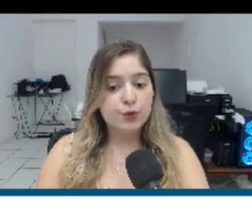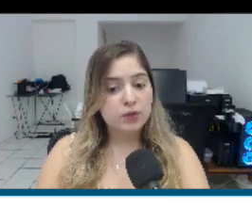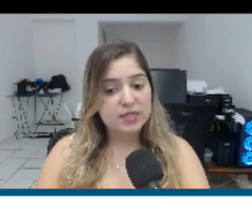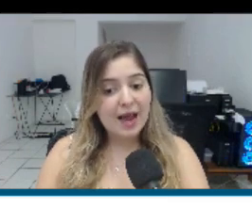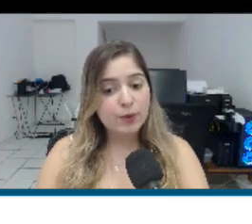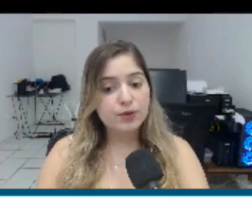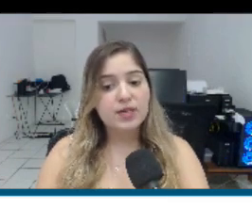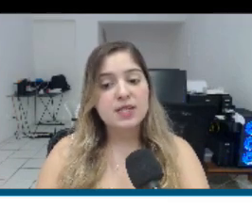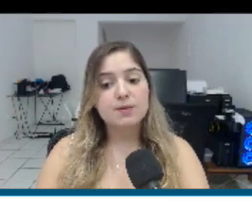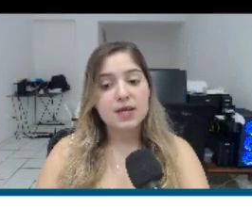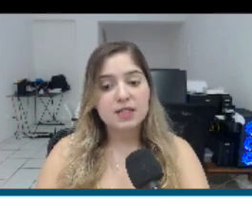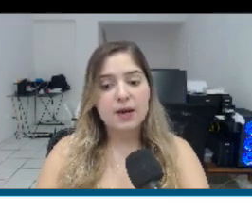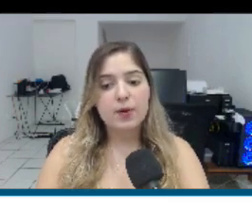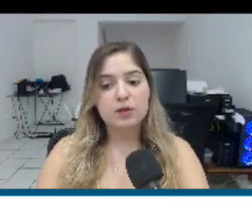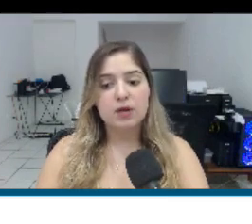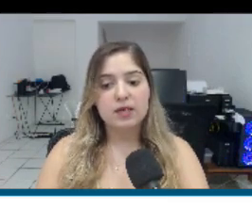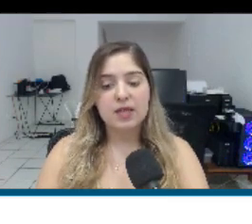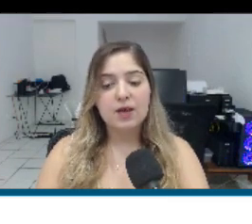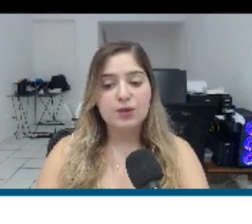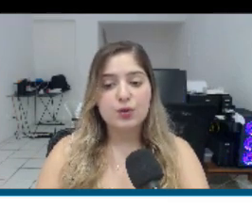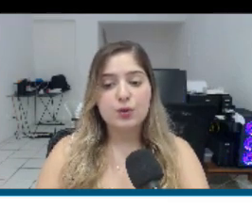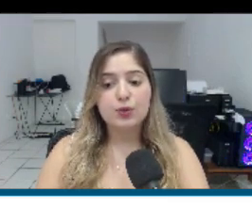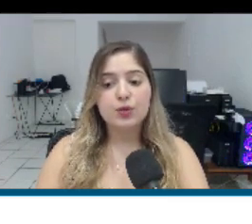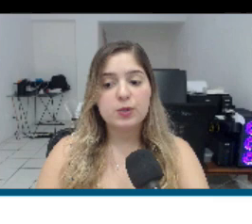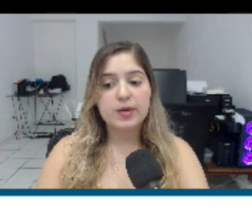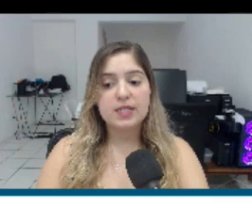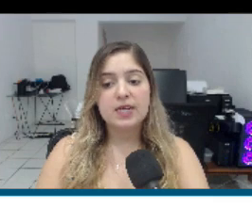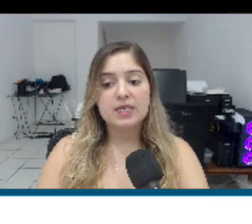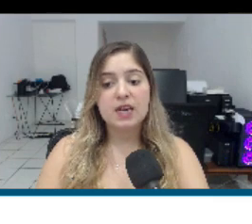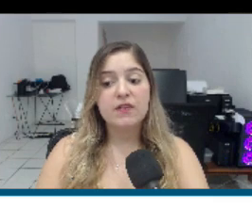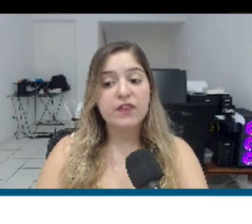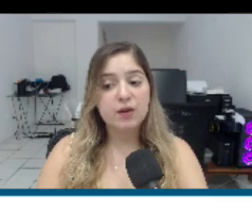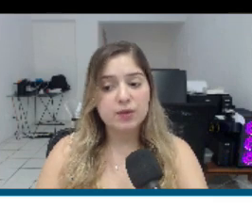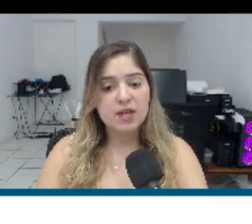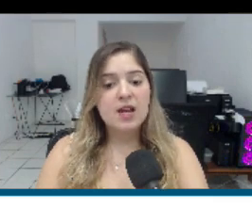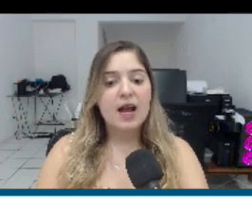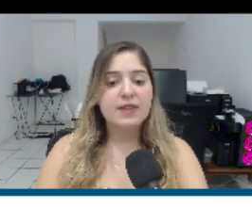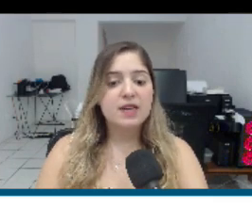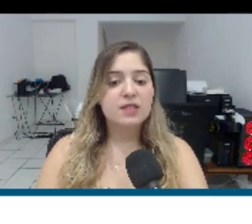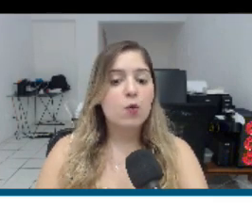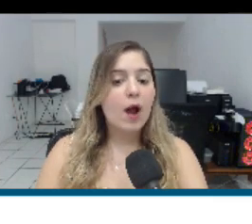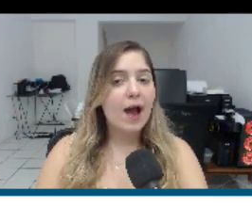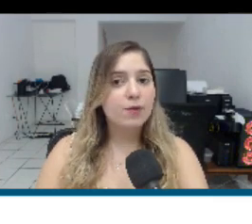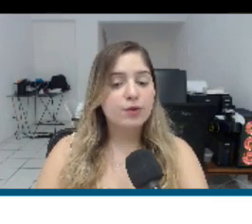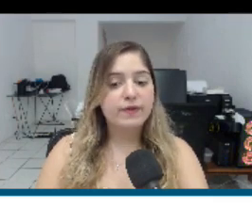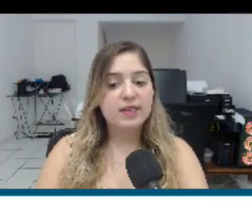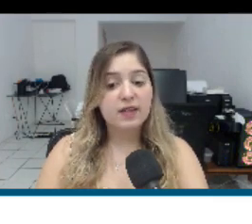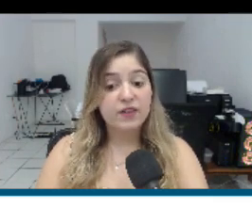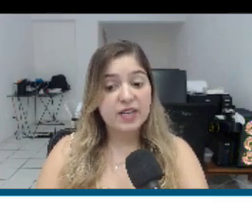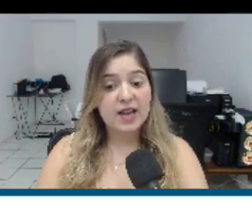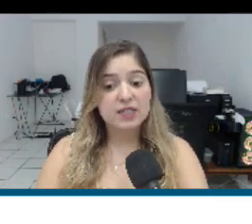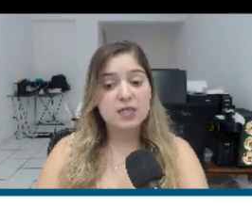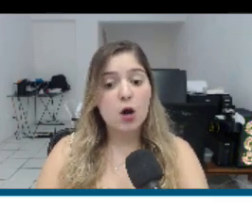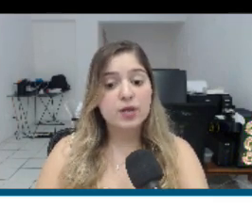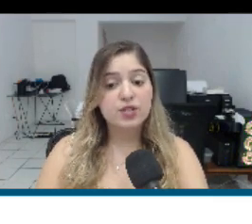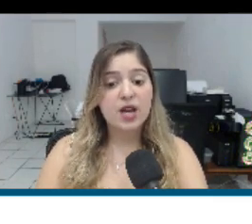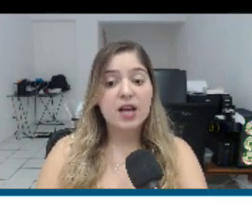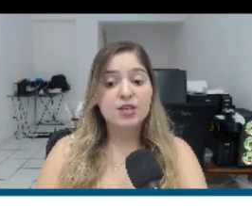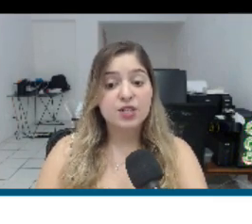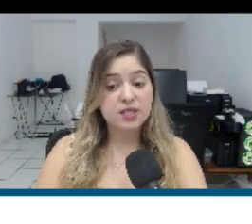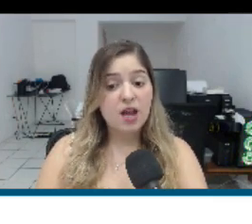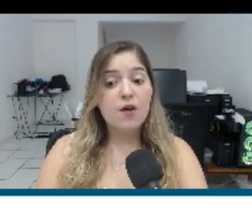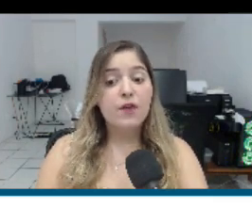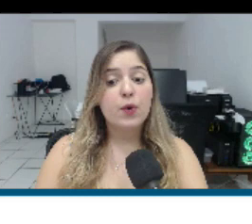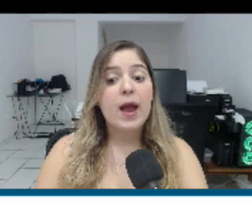No último sábado, 6 meses após o atentado, as instituições brasileiras seguem firmes. Cadeiras, quadros, vidraças e obras